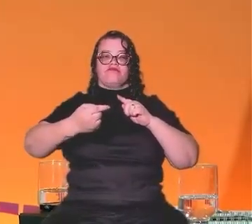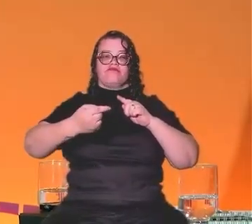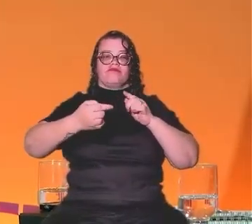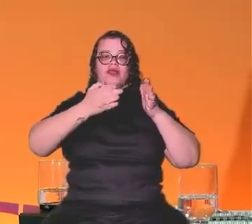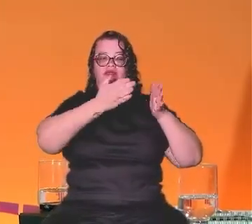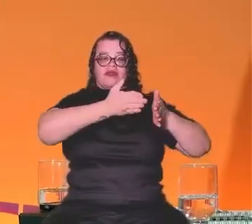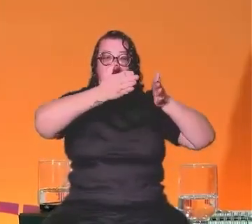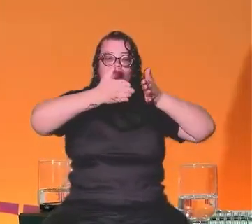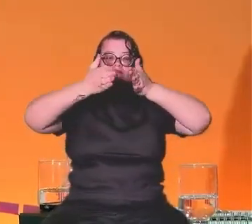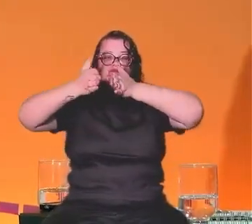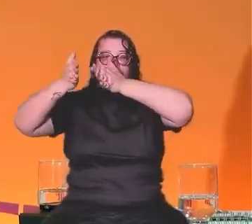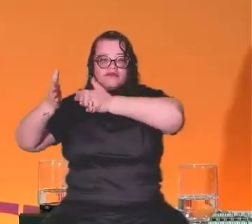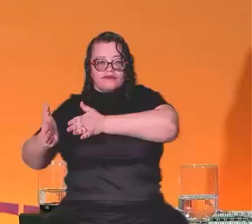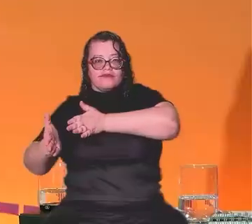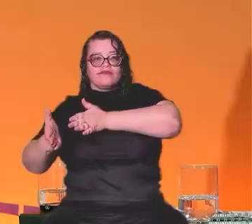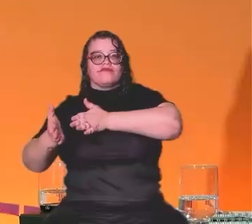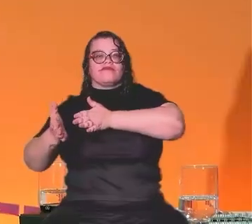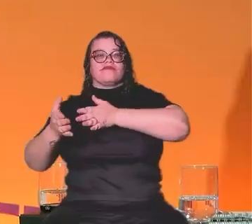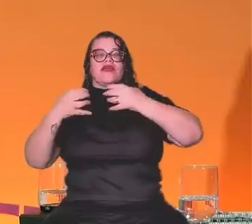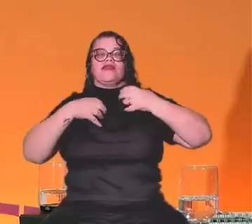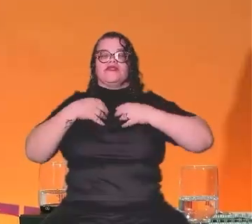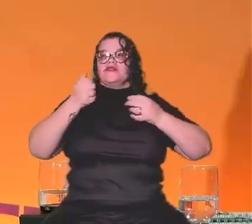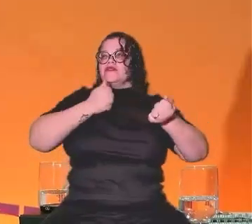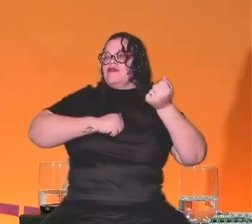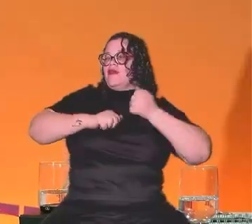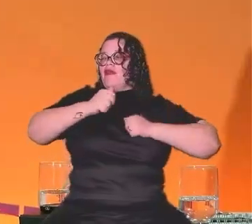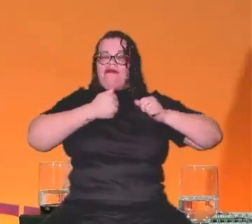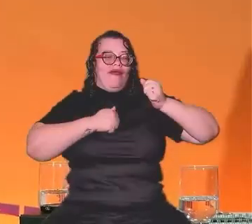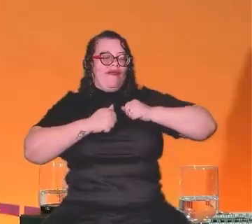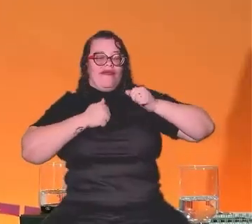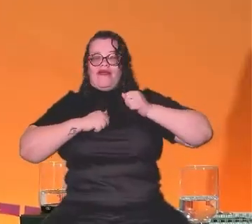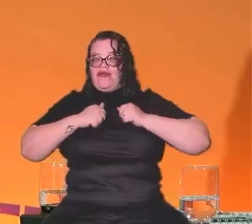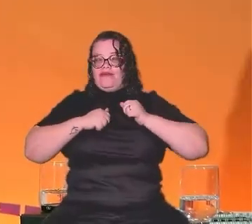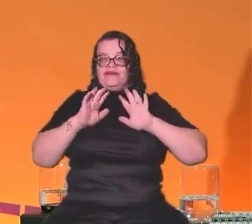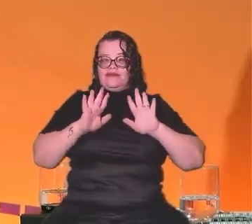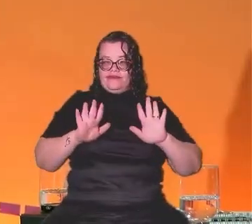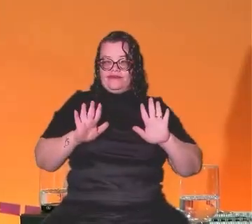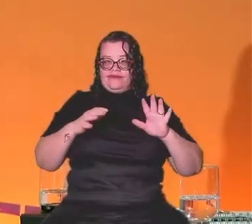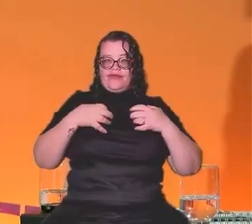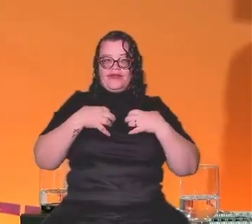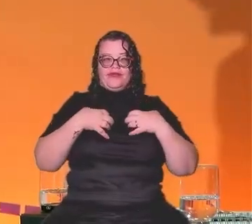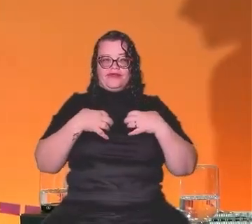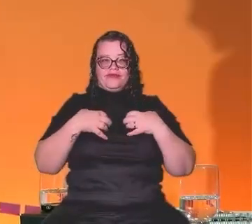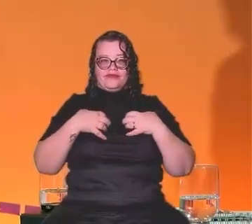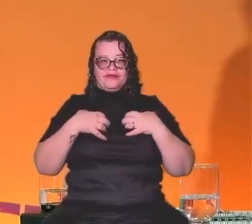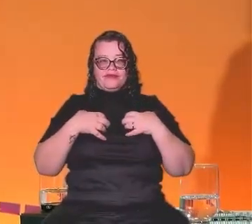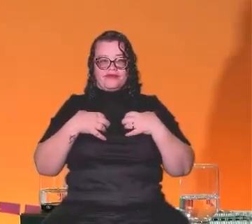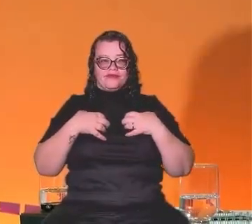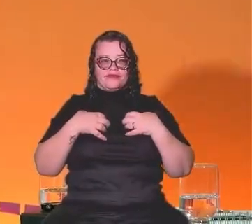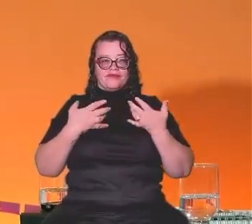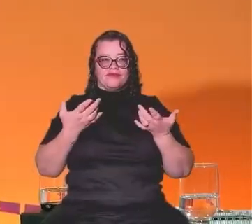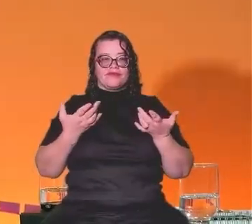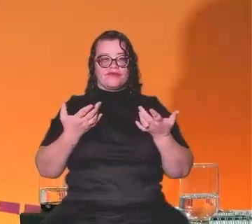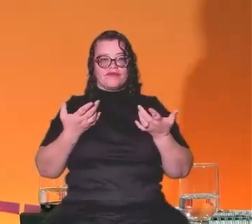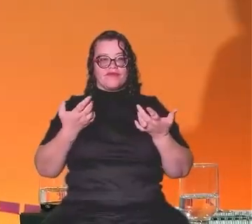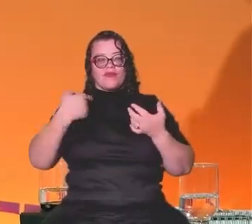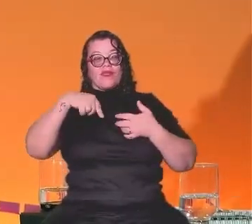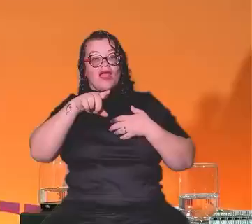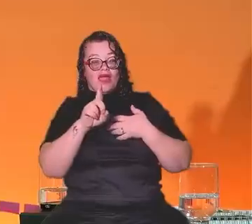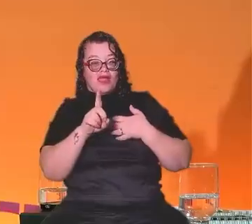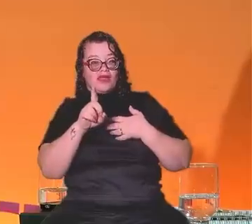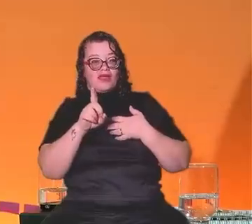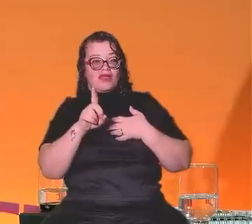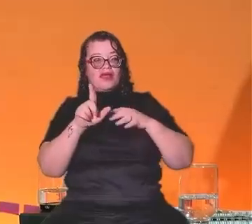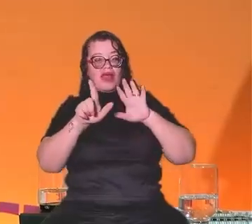ficava naquela ansiedade, né? Ia no Taim, discos e fitas, propaganda. Nem sei se existe ainda. Mas a gente